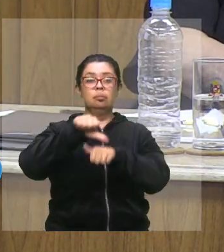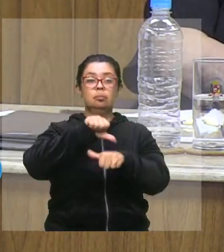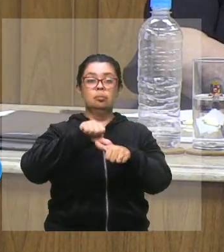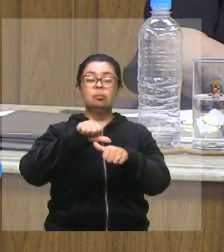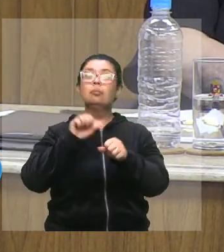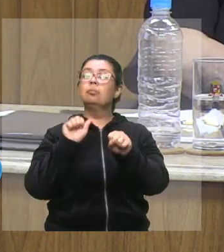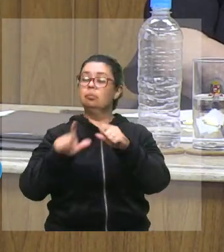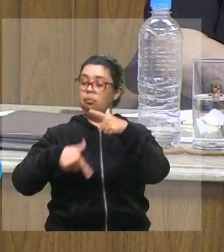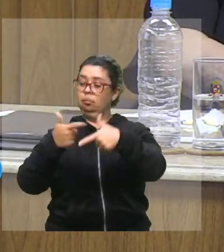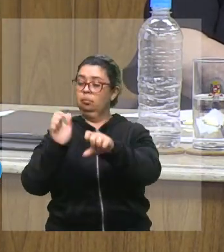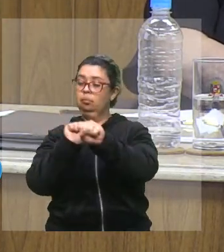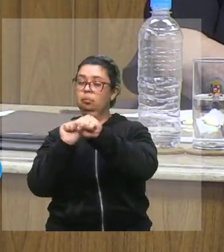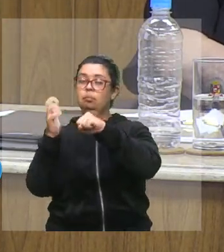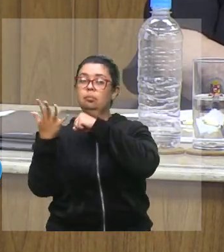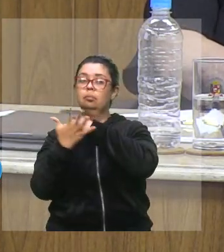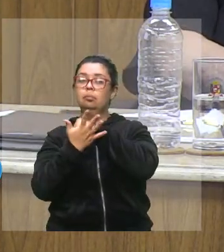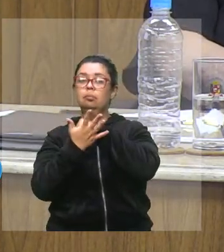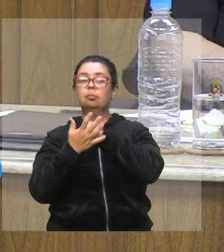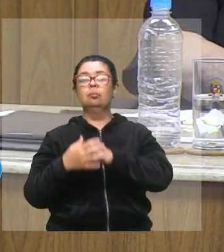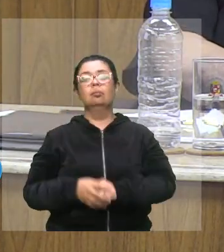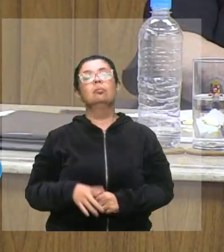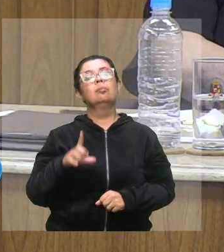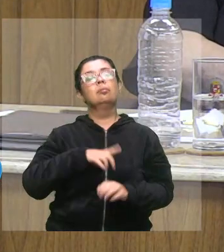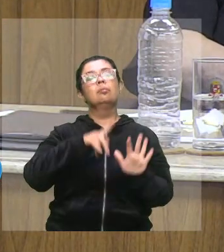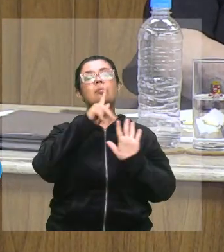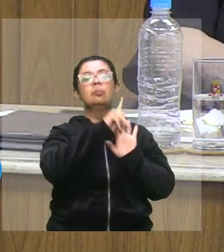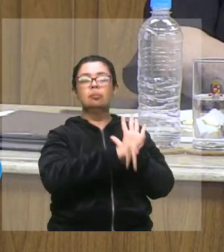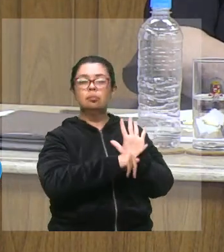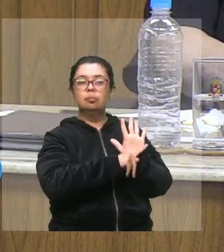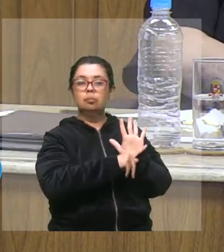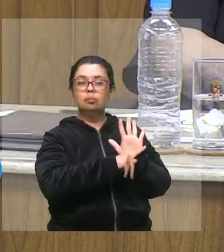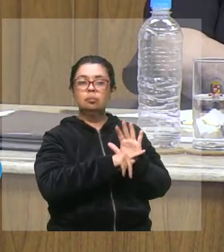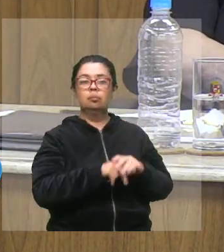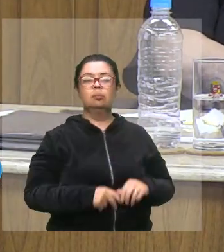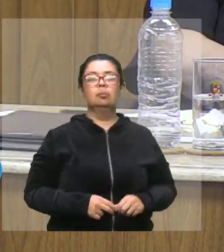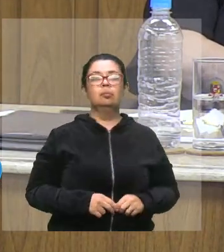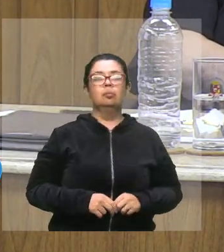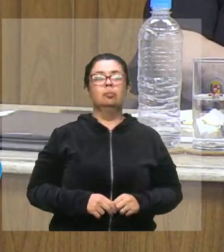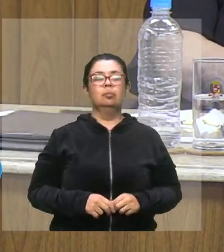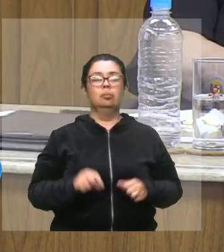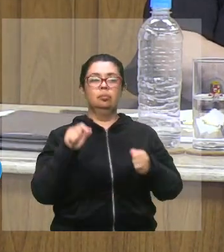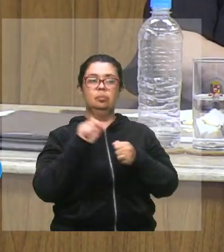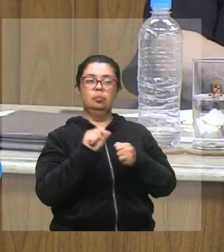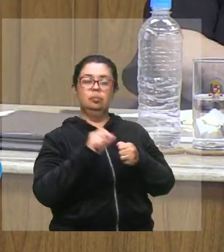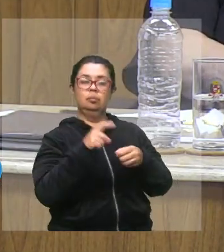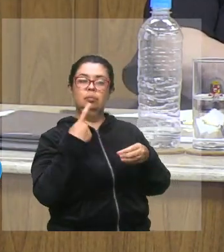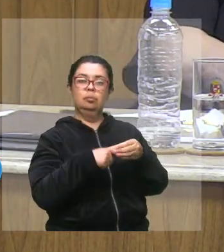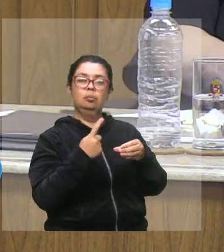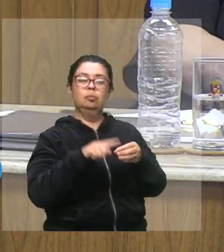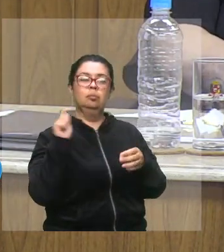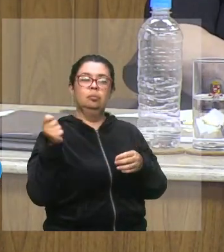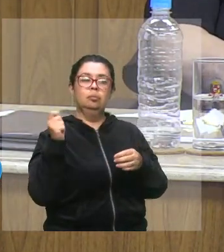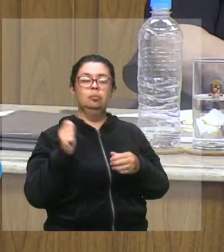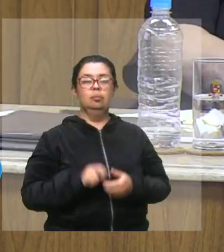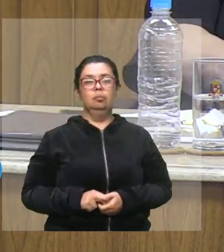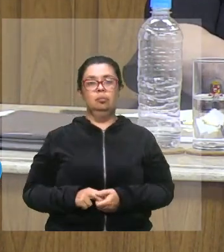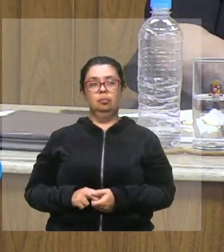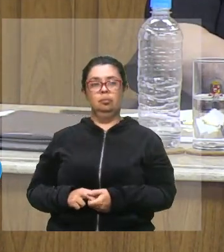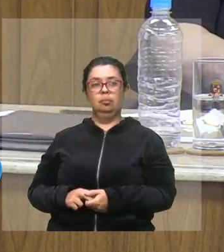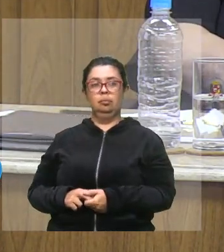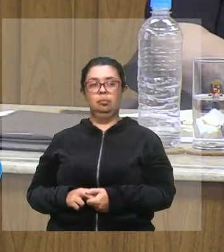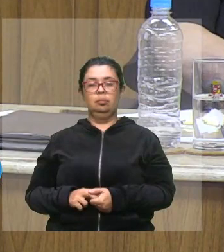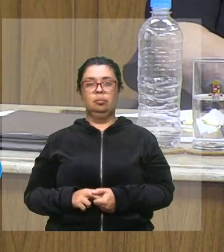rápida. E aí nós temos um projeto que consolida a cidade de Assis no cenário